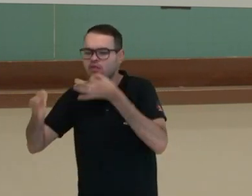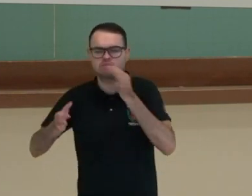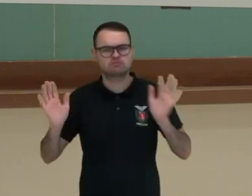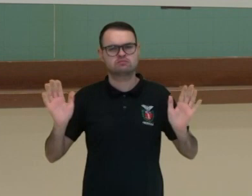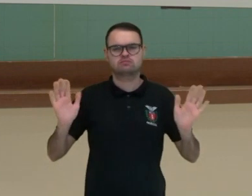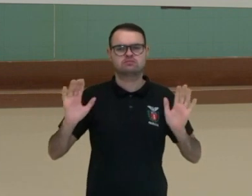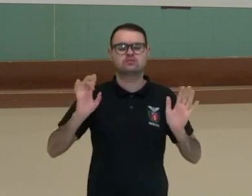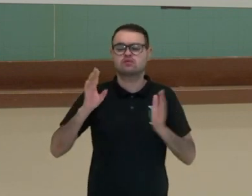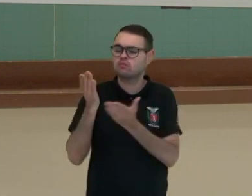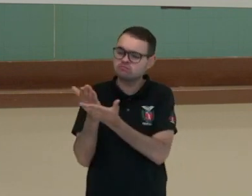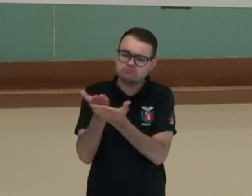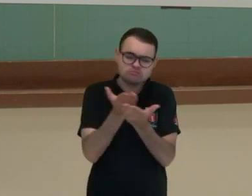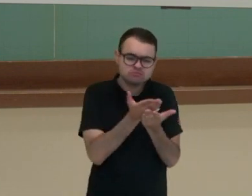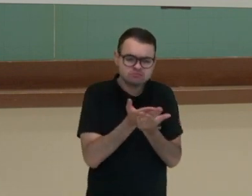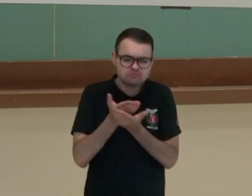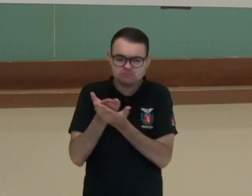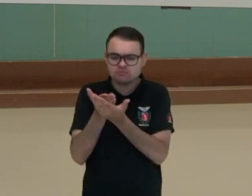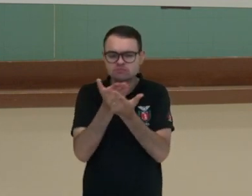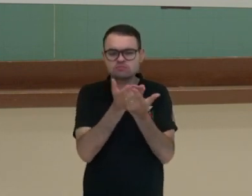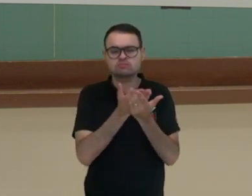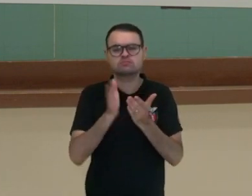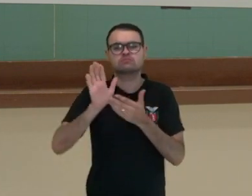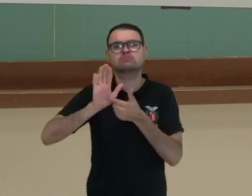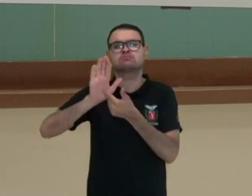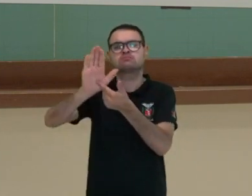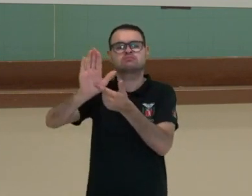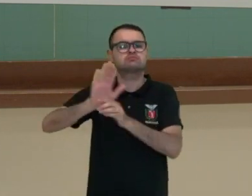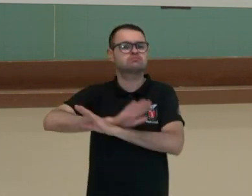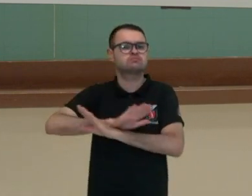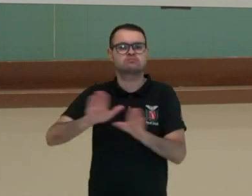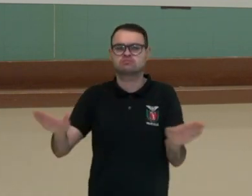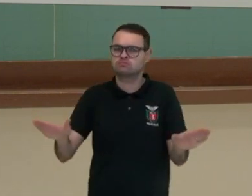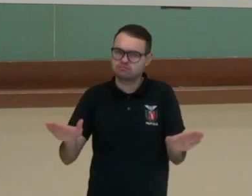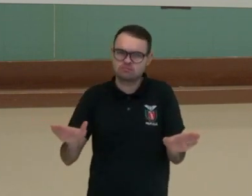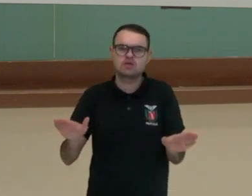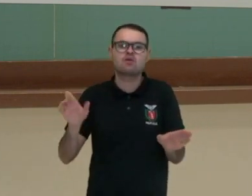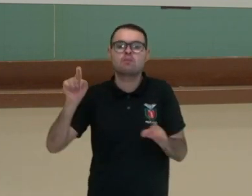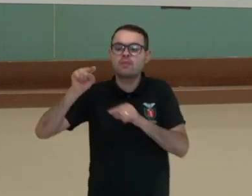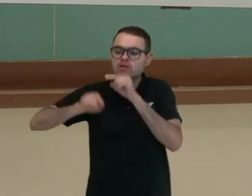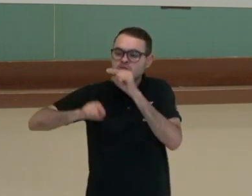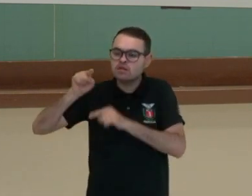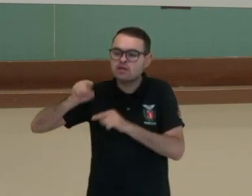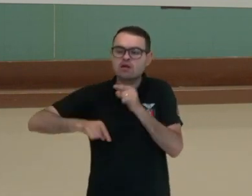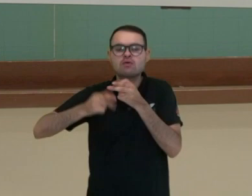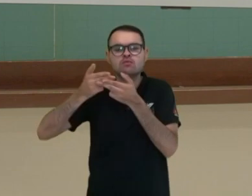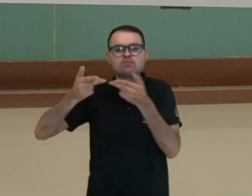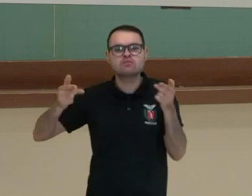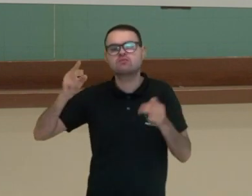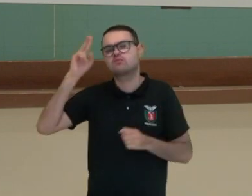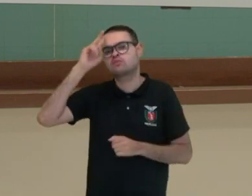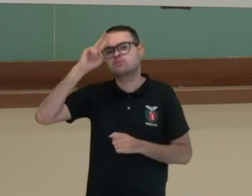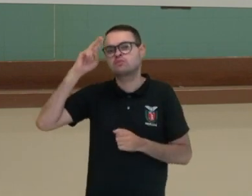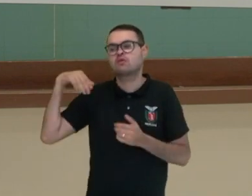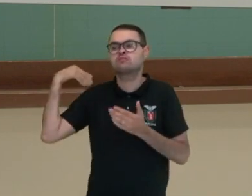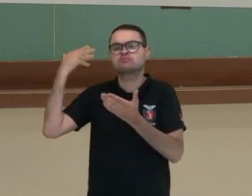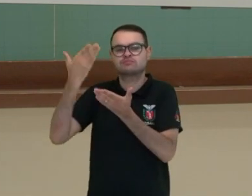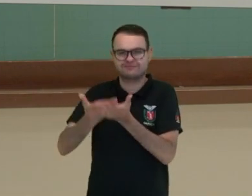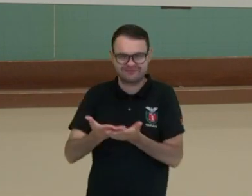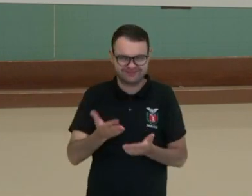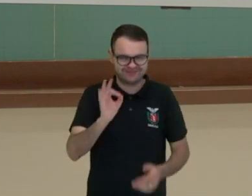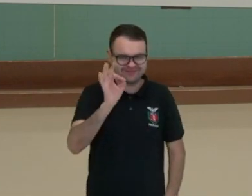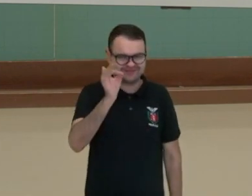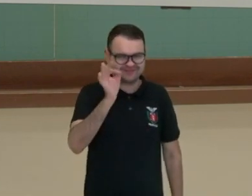né? A gente faz o trato das fontes históricas, do material histórico, trazendo toda essa historicidade,